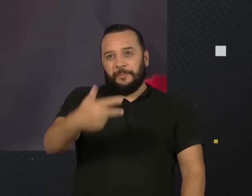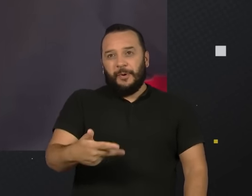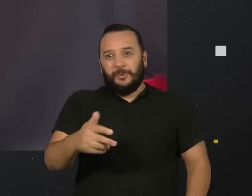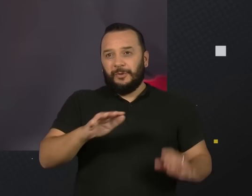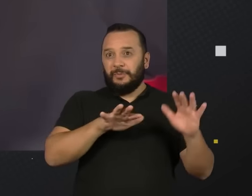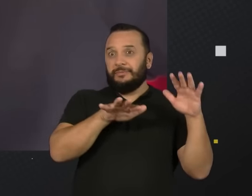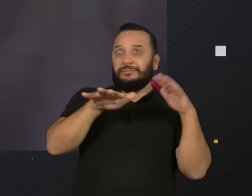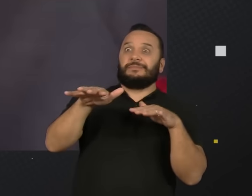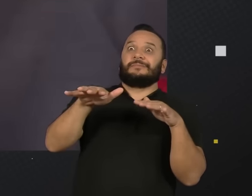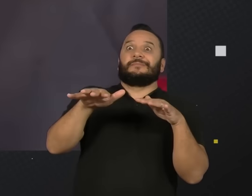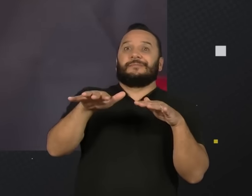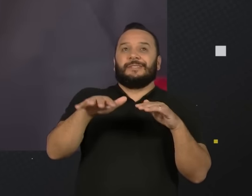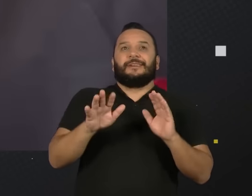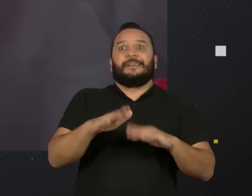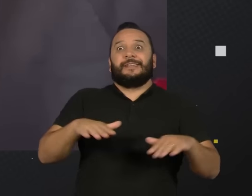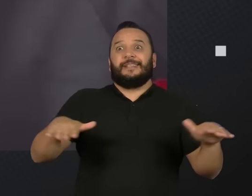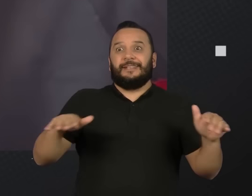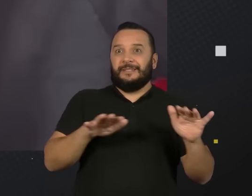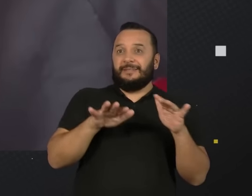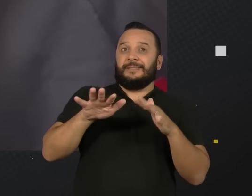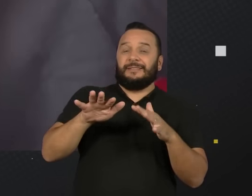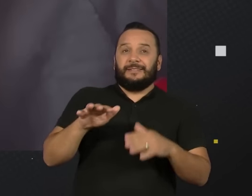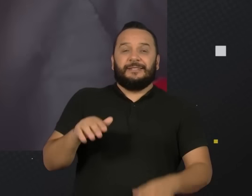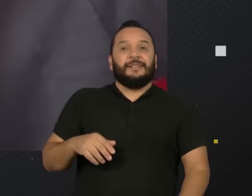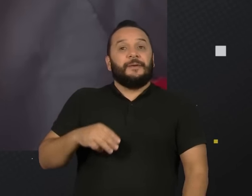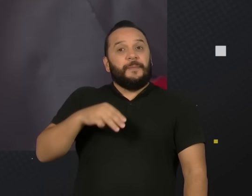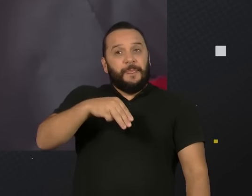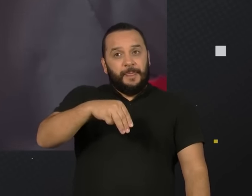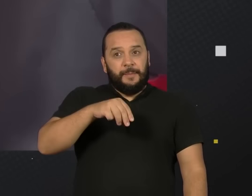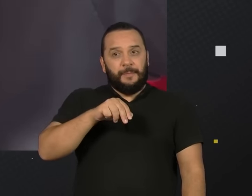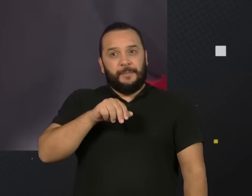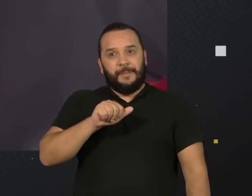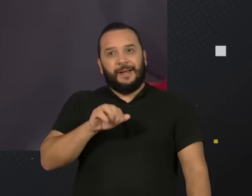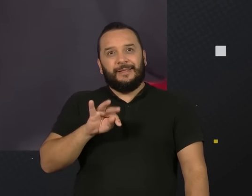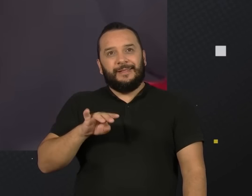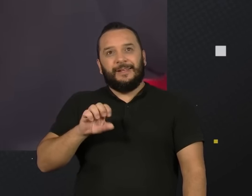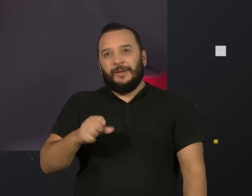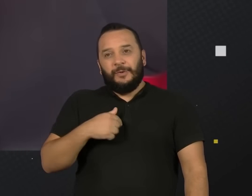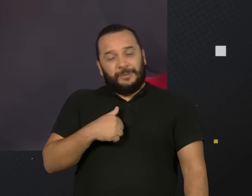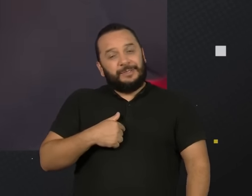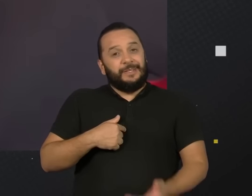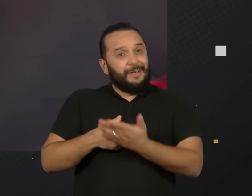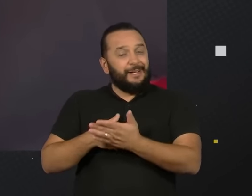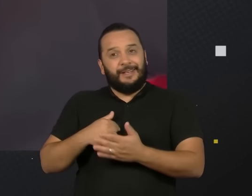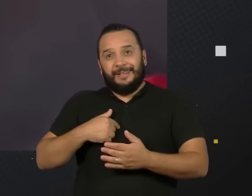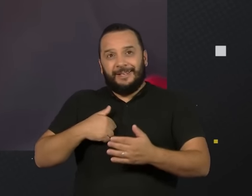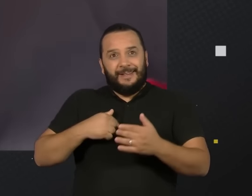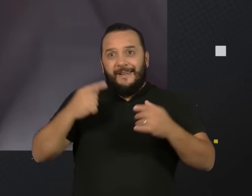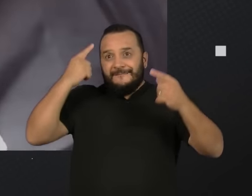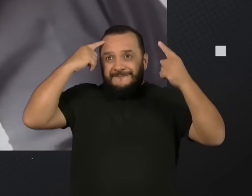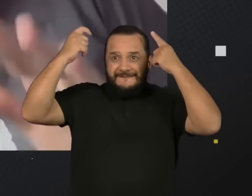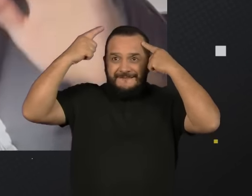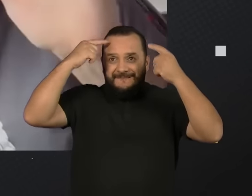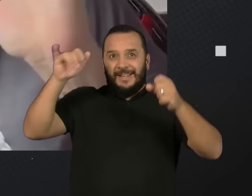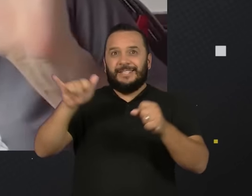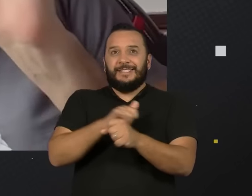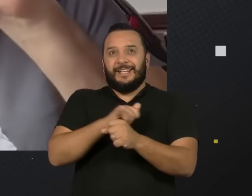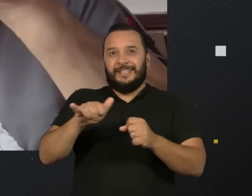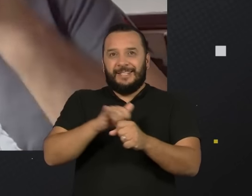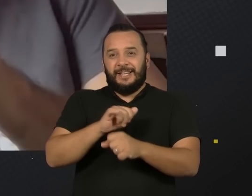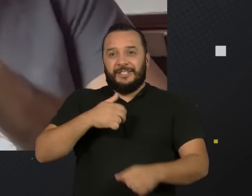plateia de sei lá quantas crianças. E o Matheus fez um negócio que eu até hoje não sei como ele fez, que desafiou as leis da física.